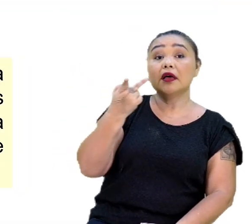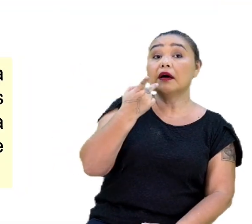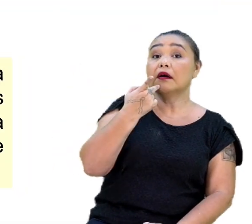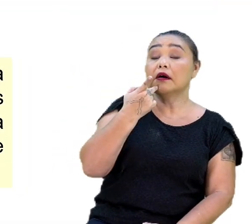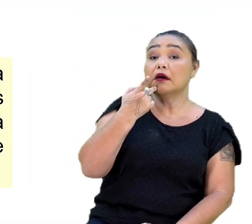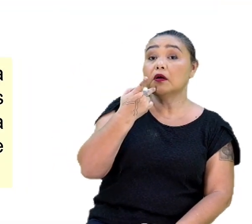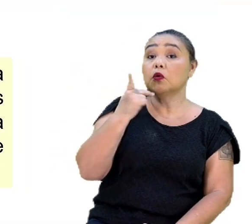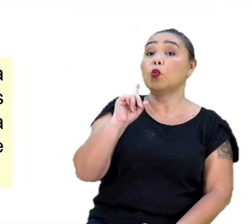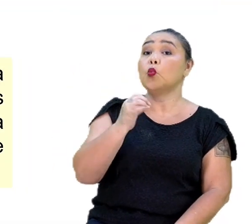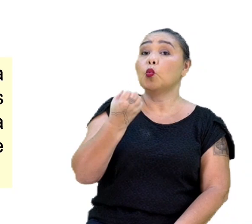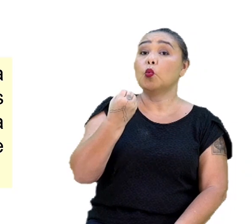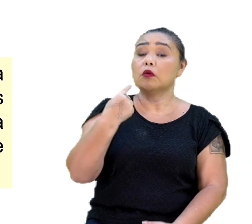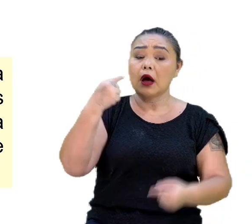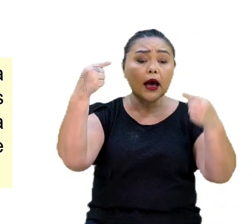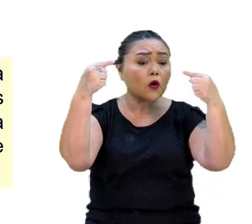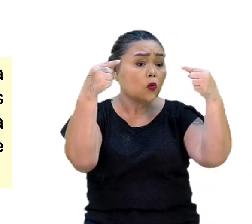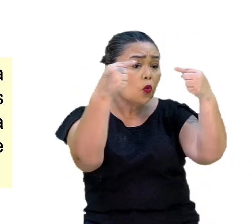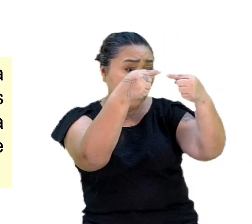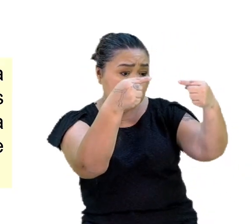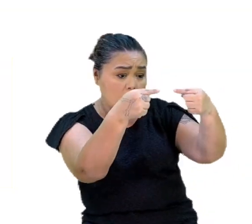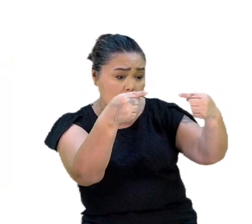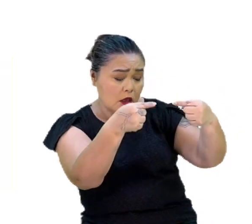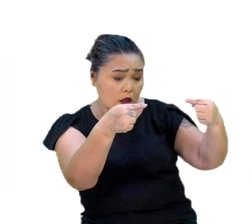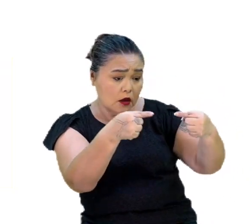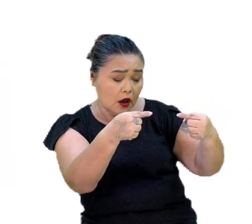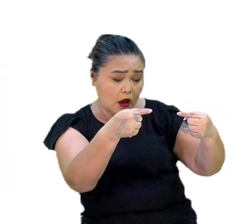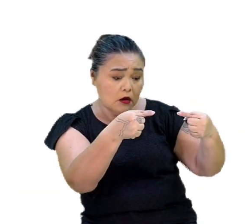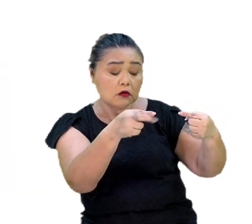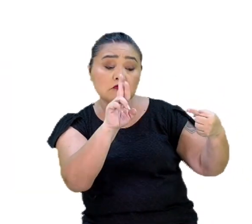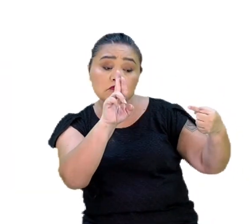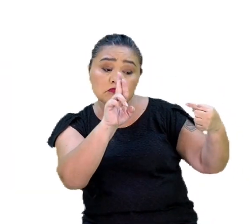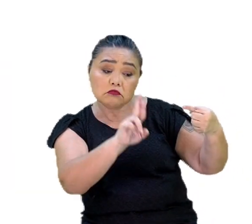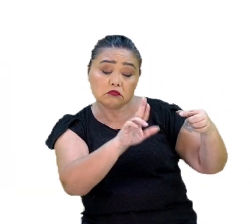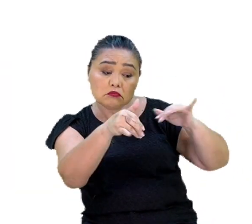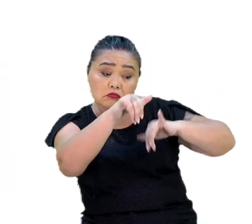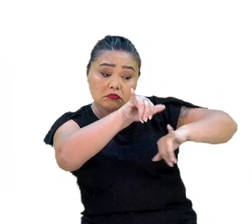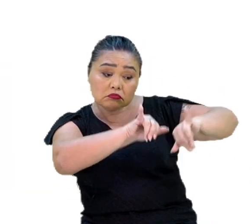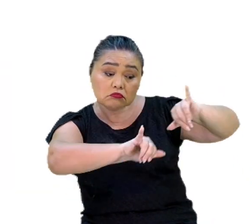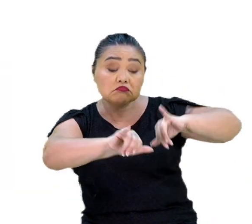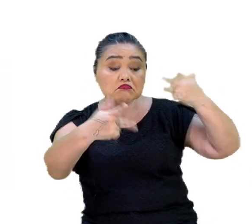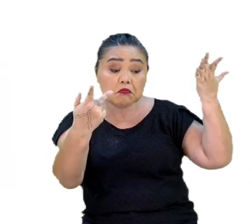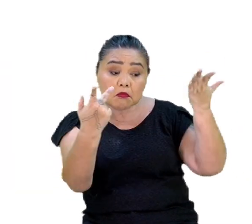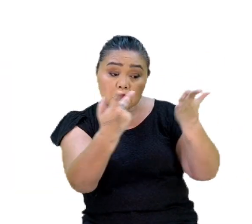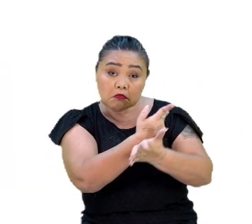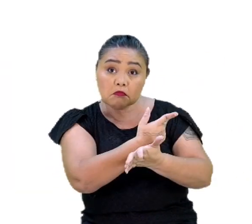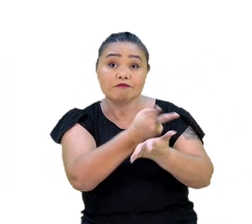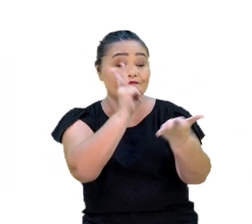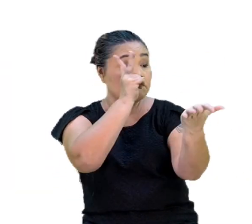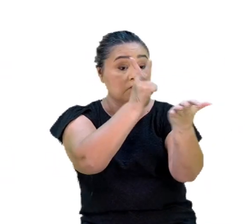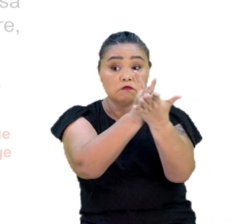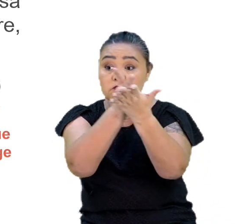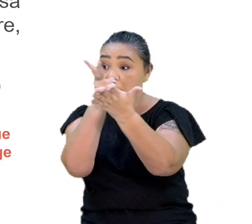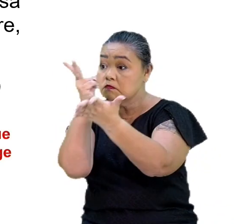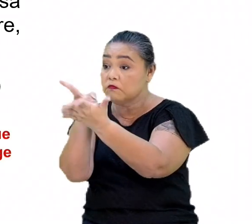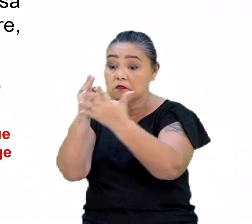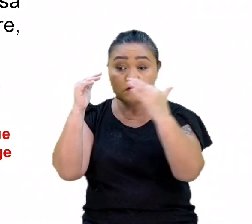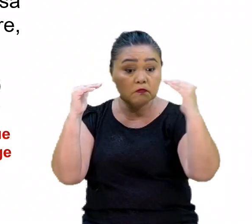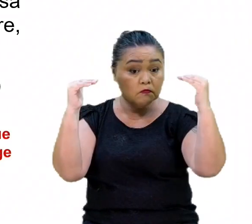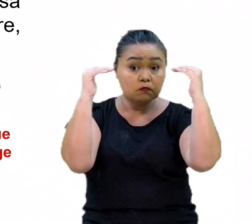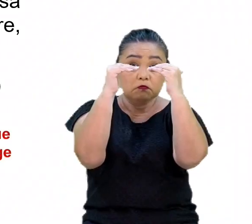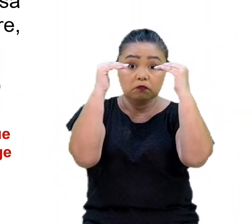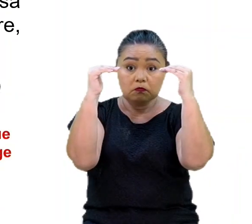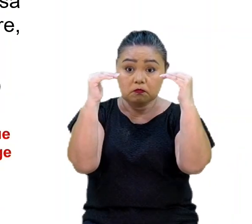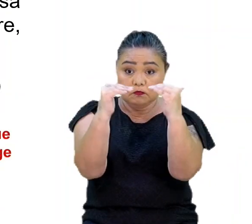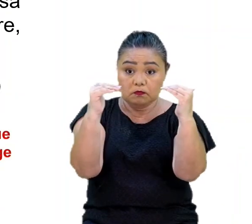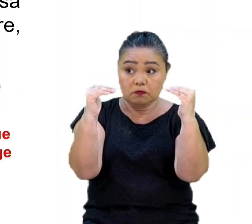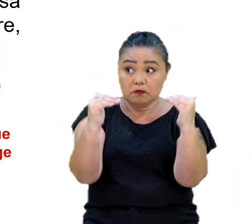a combinação de algumas reações químicas sempre vão ocorrer na mesma proporção. O que isso quer